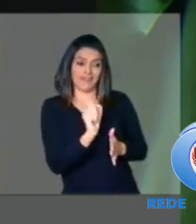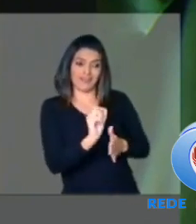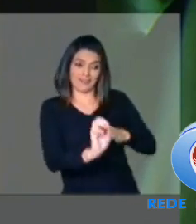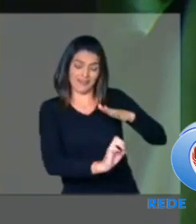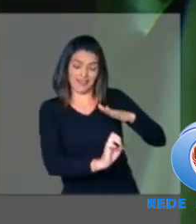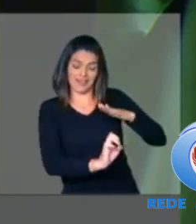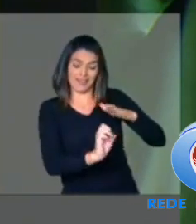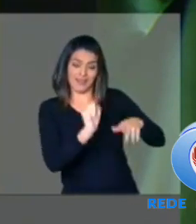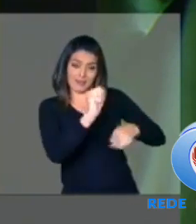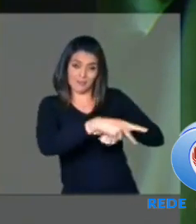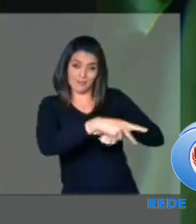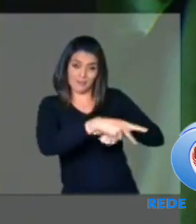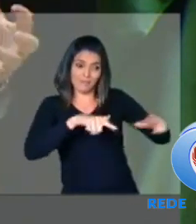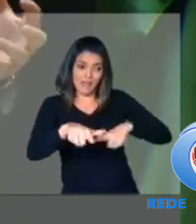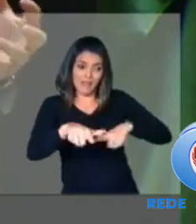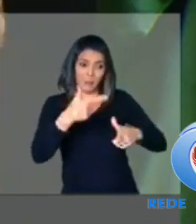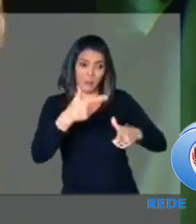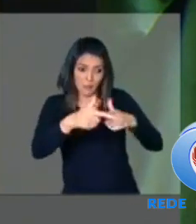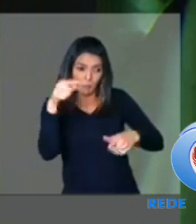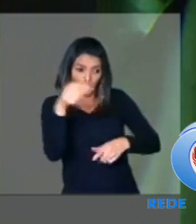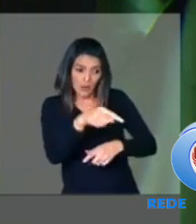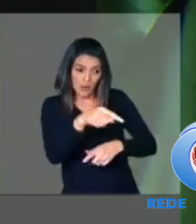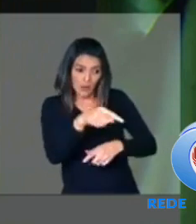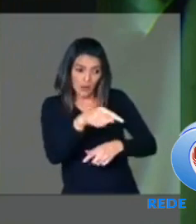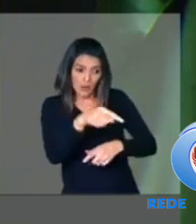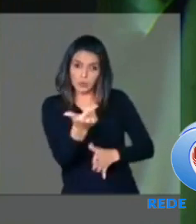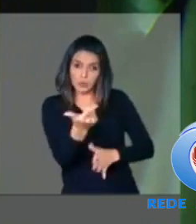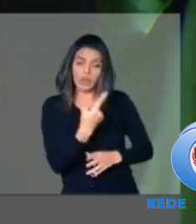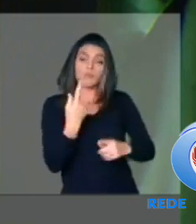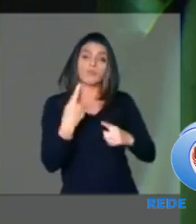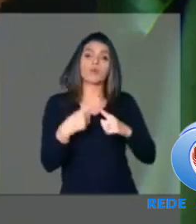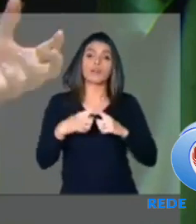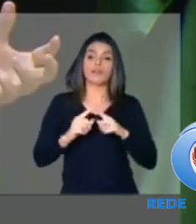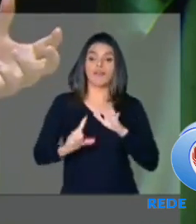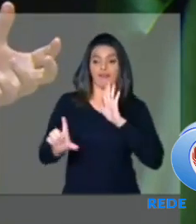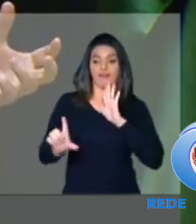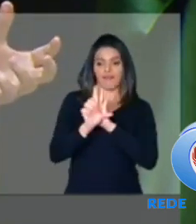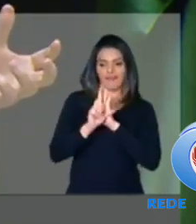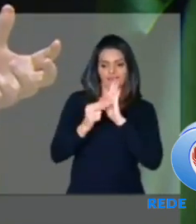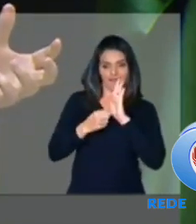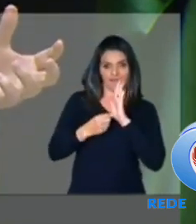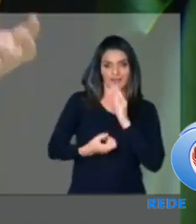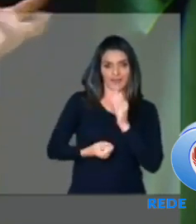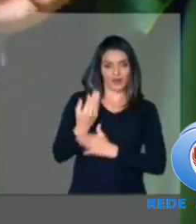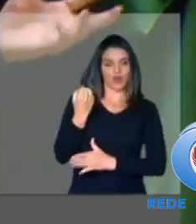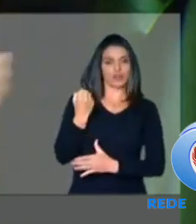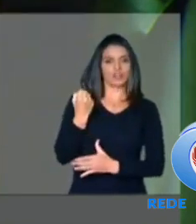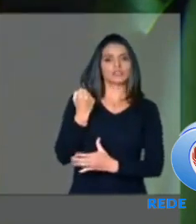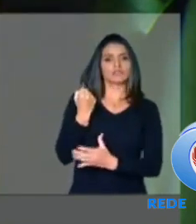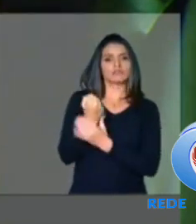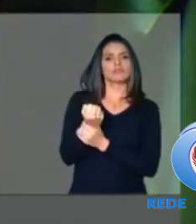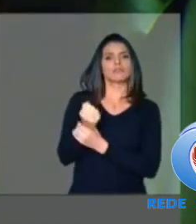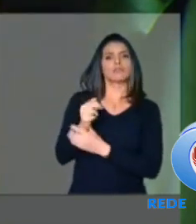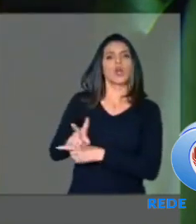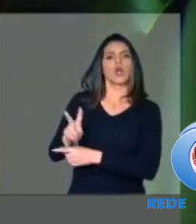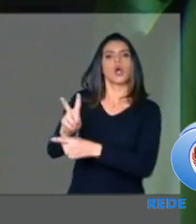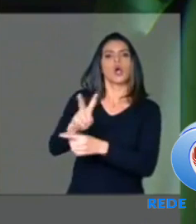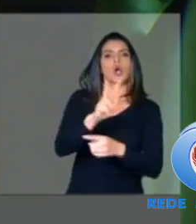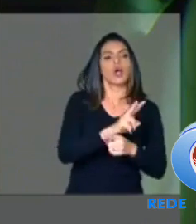uma legislação que foi garantindo determinadas proteções para quem